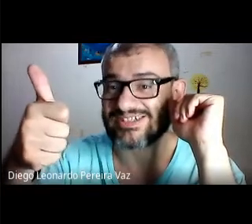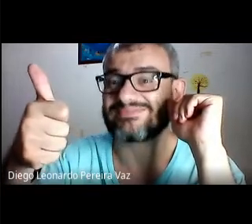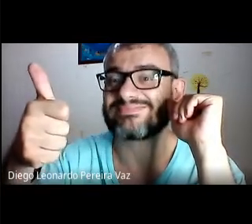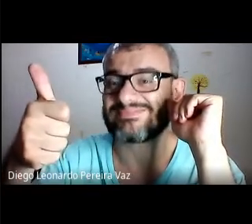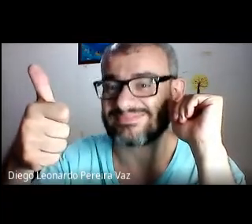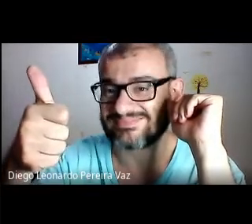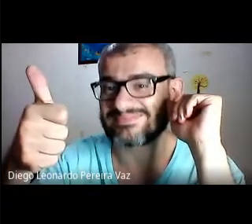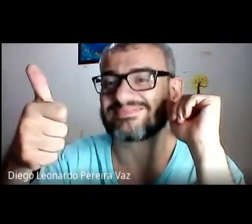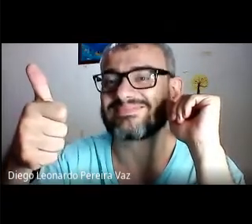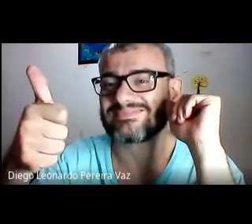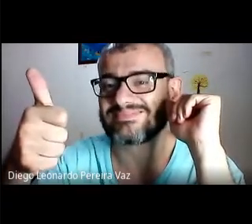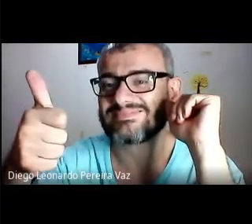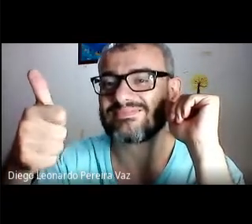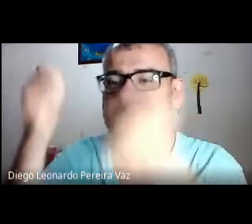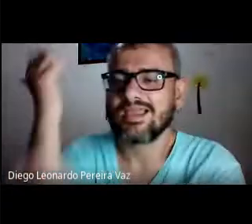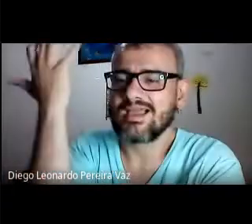Esta